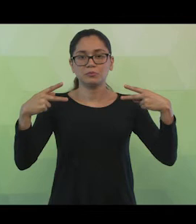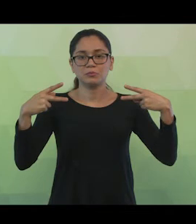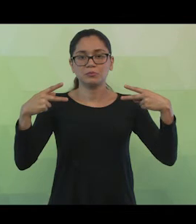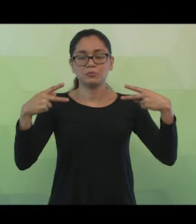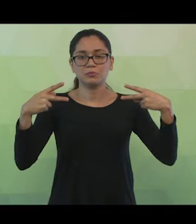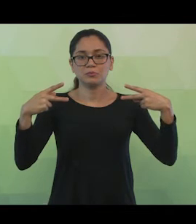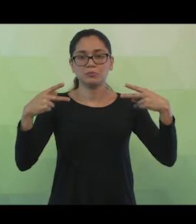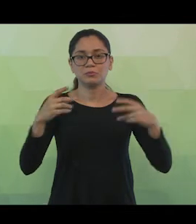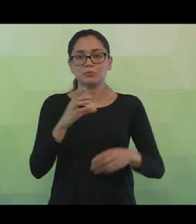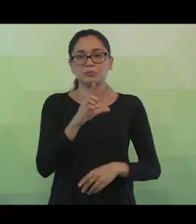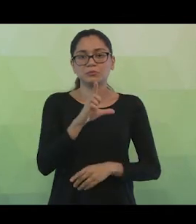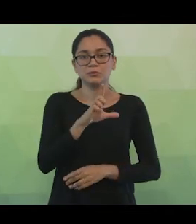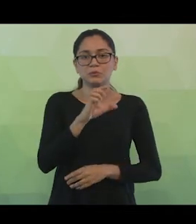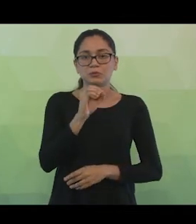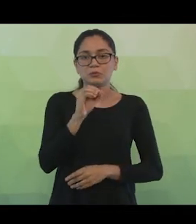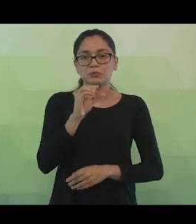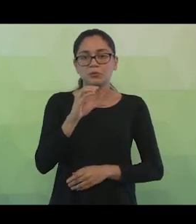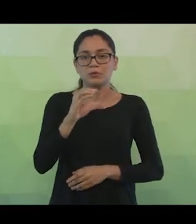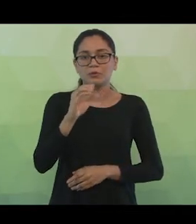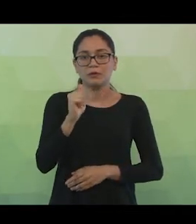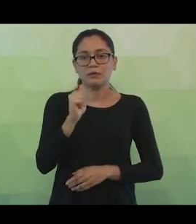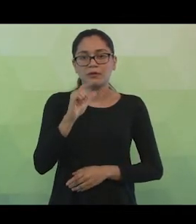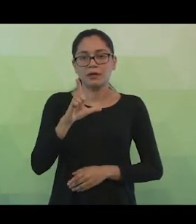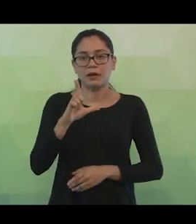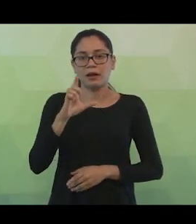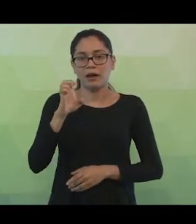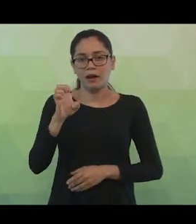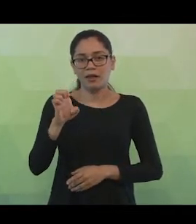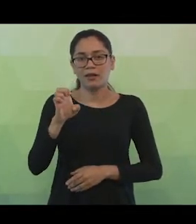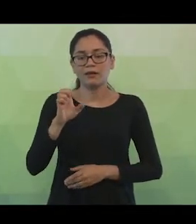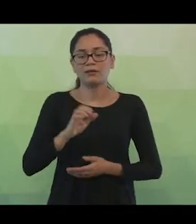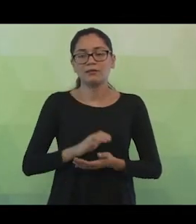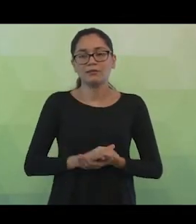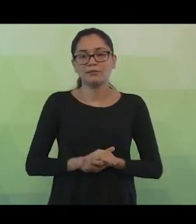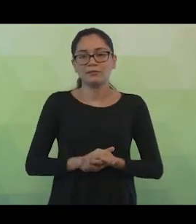biblioteca locale, escreve